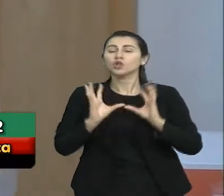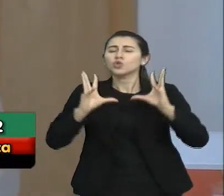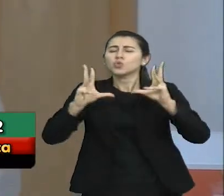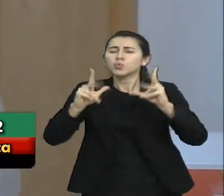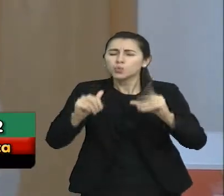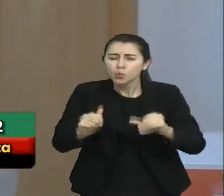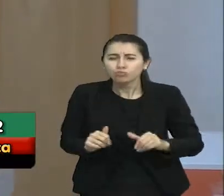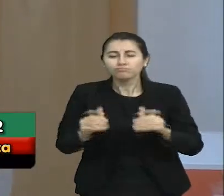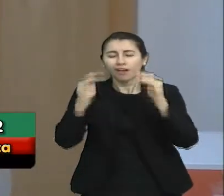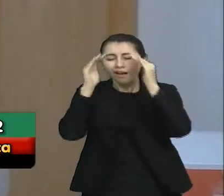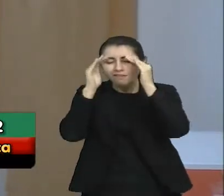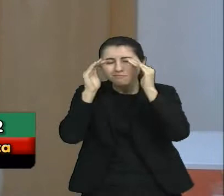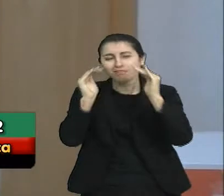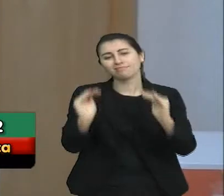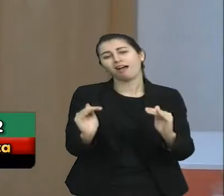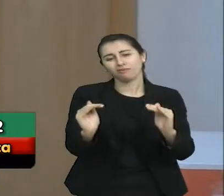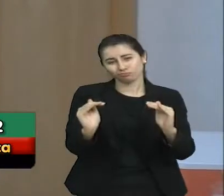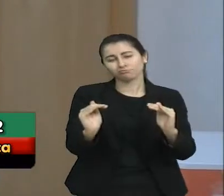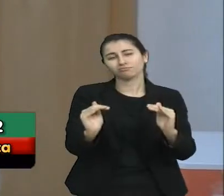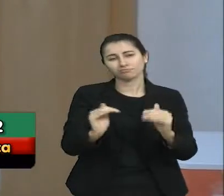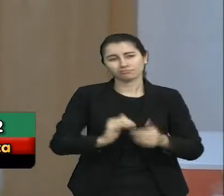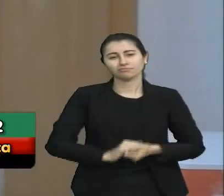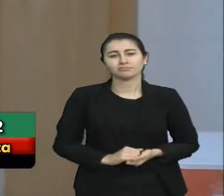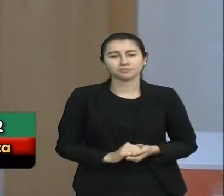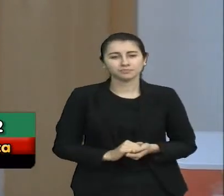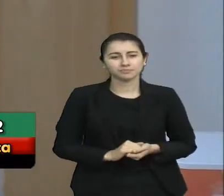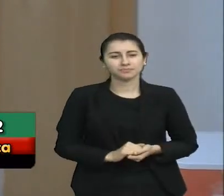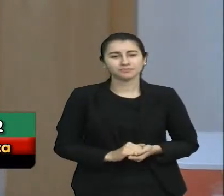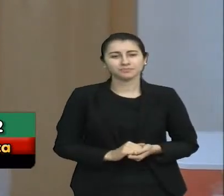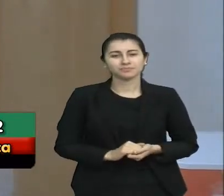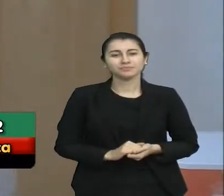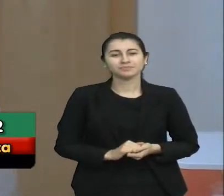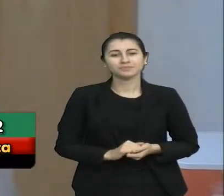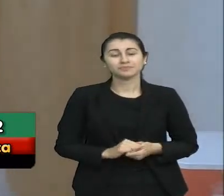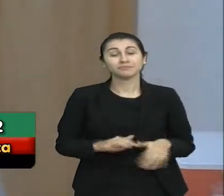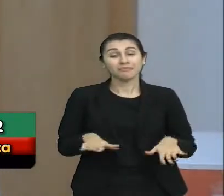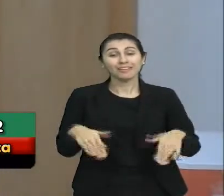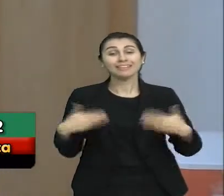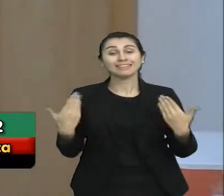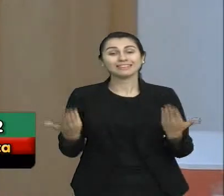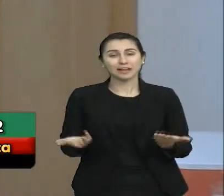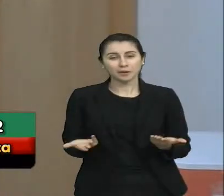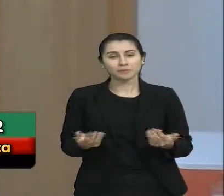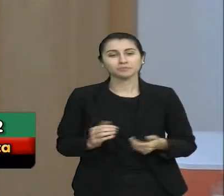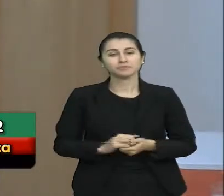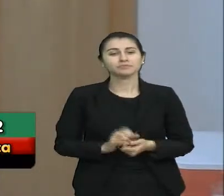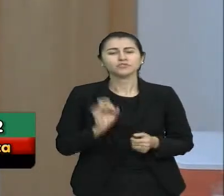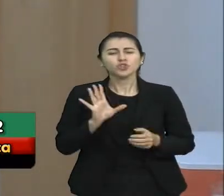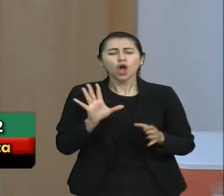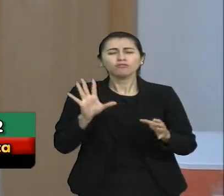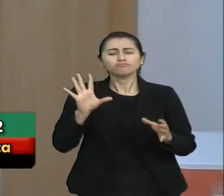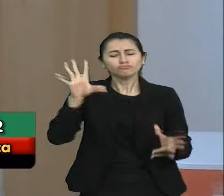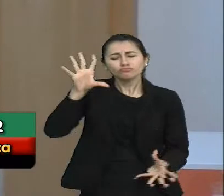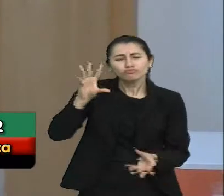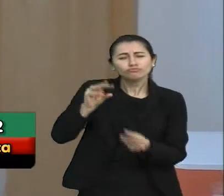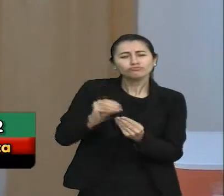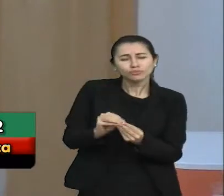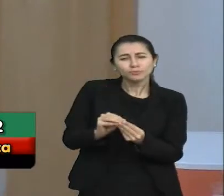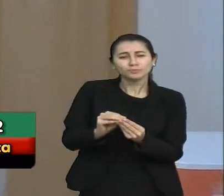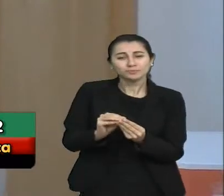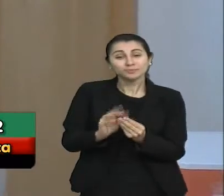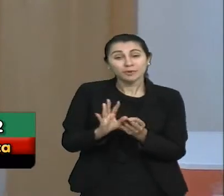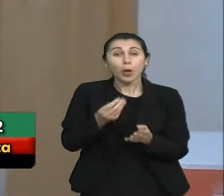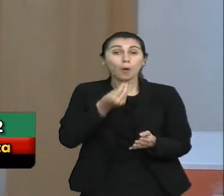usar nada também, seja respeitado, né, mãe Luciana Cobo? Então, só para concluir, eu não posso deixar de falar, tendo